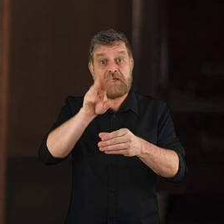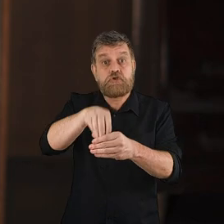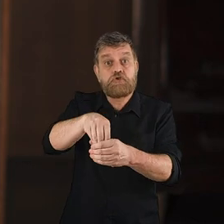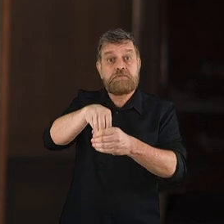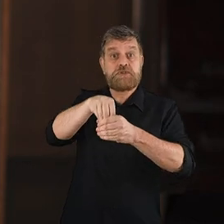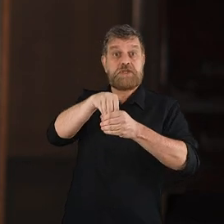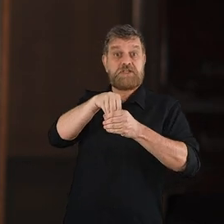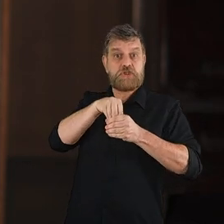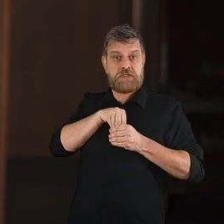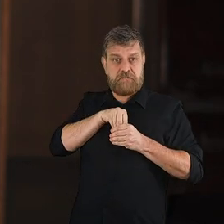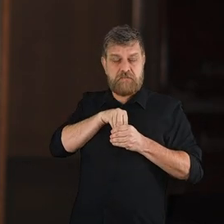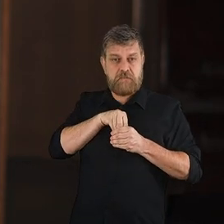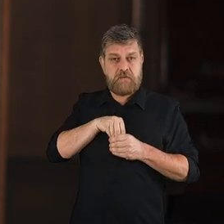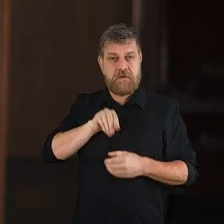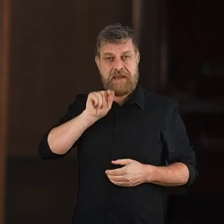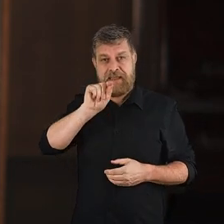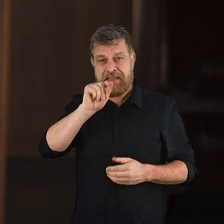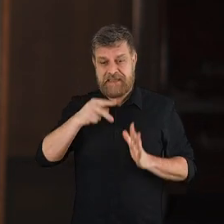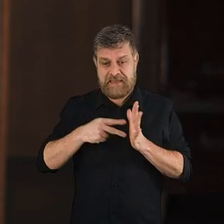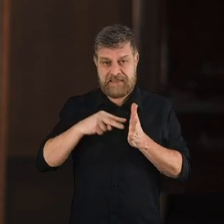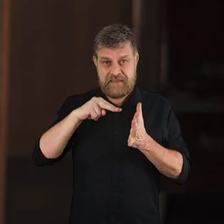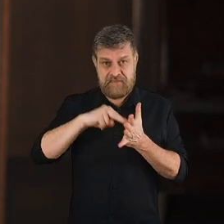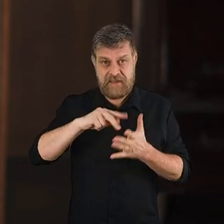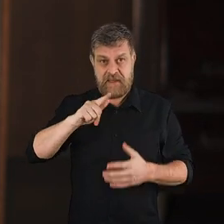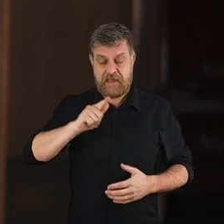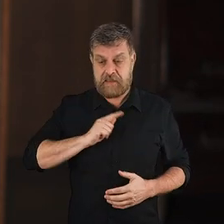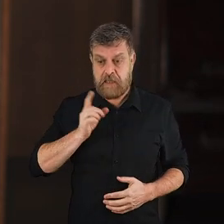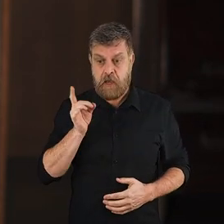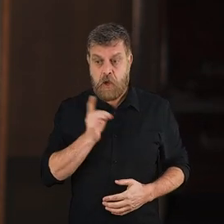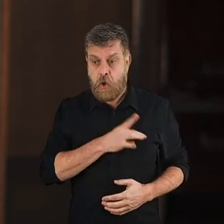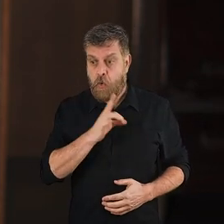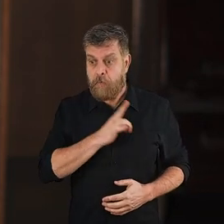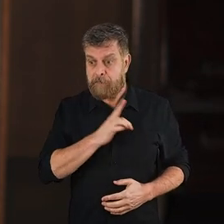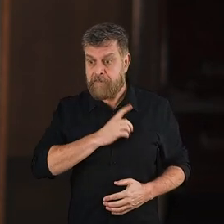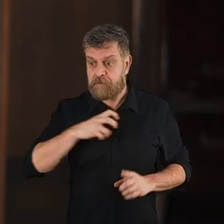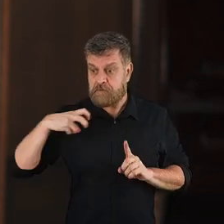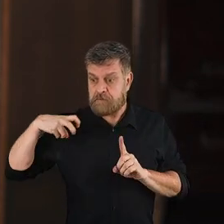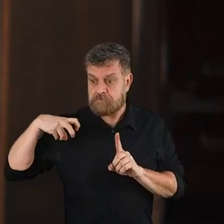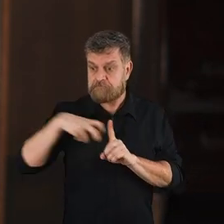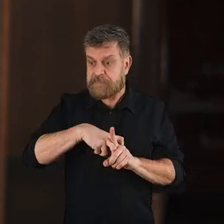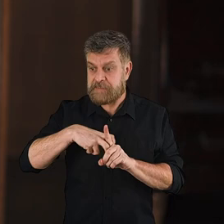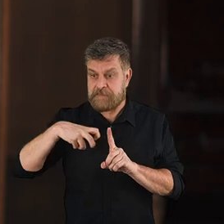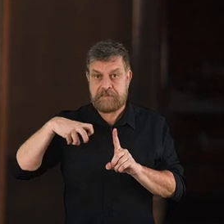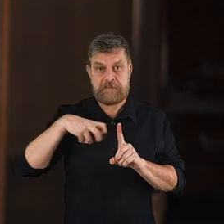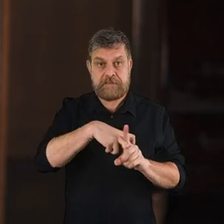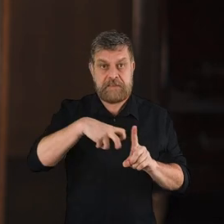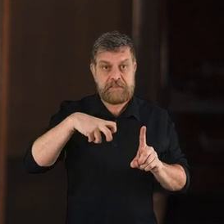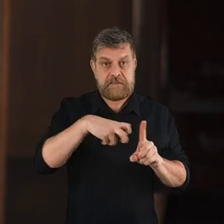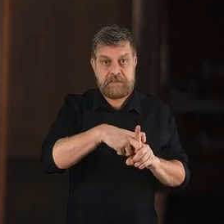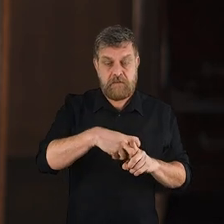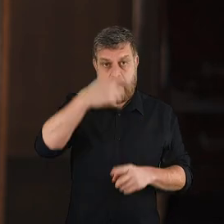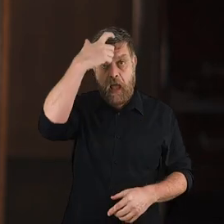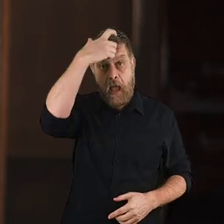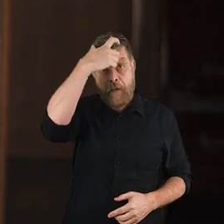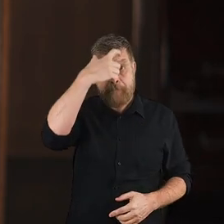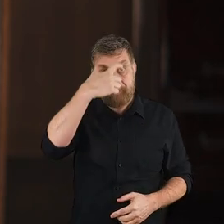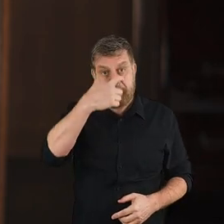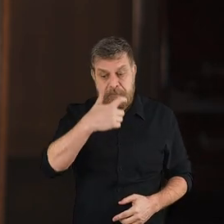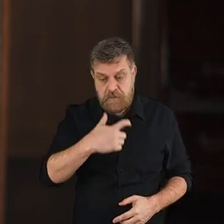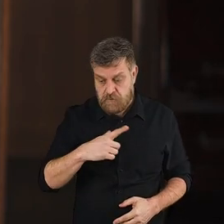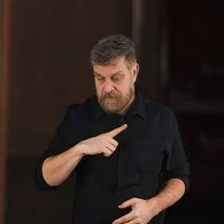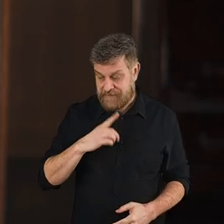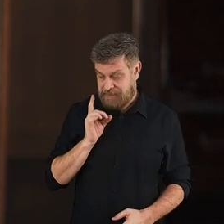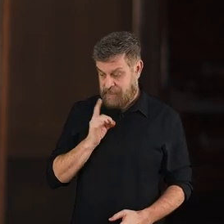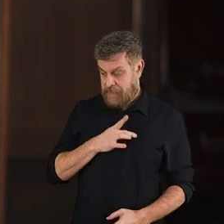subjetivo, que é o fundado temor de perseguição. É o medo que a pessoa, que o indivíduo